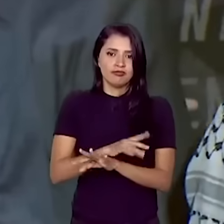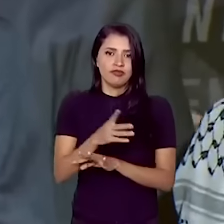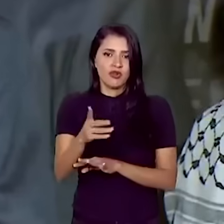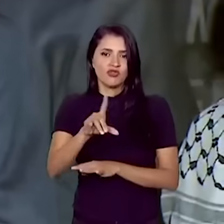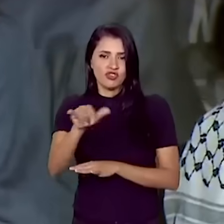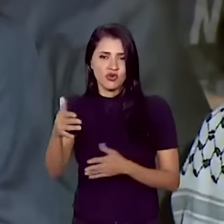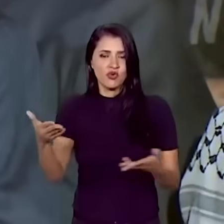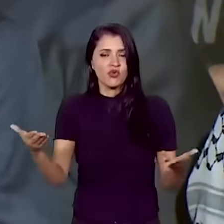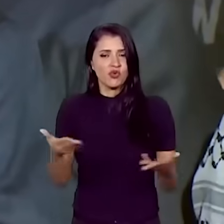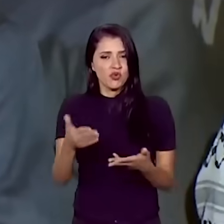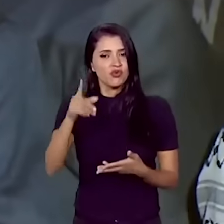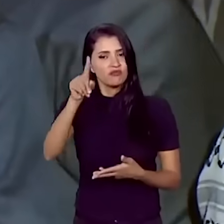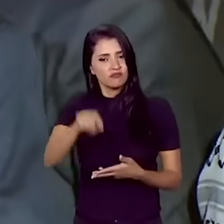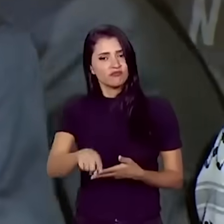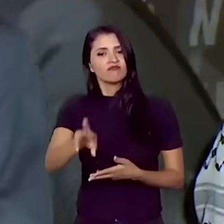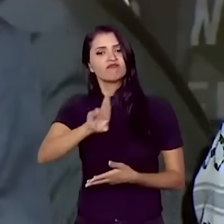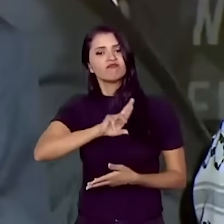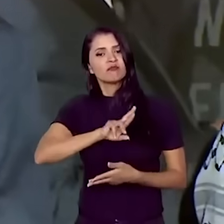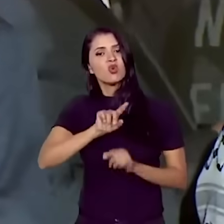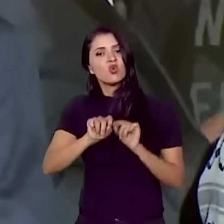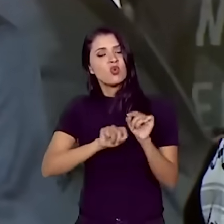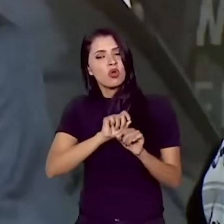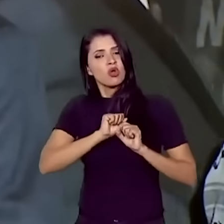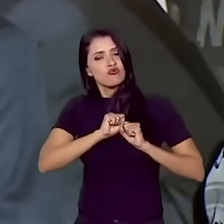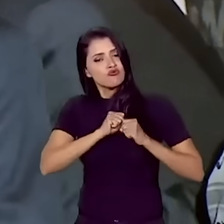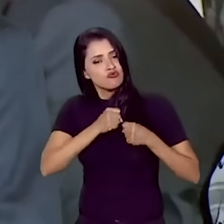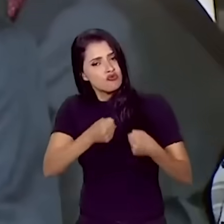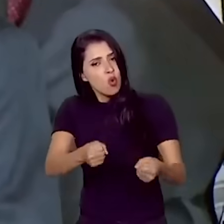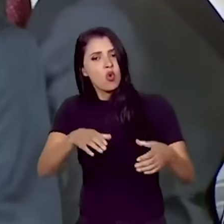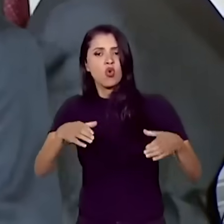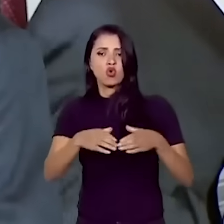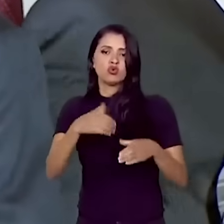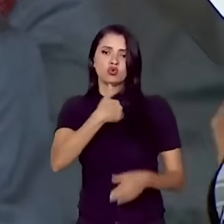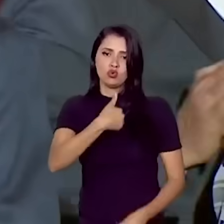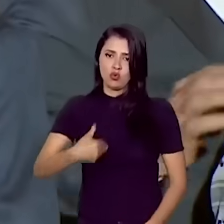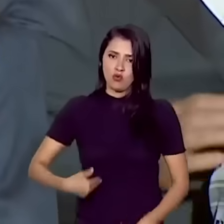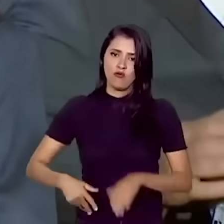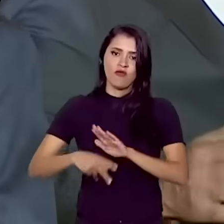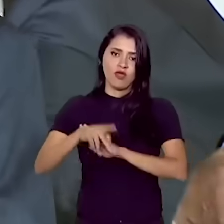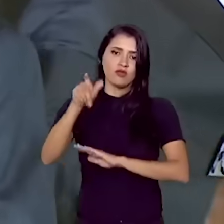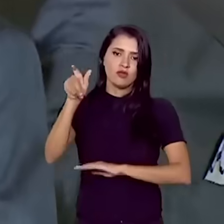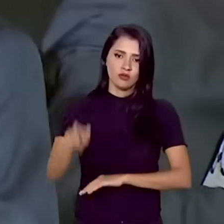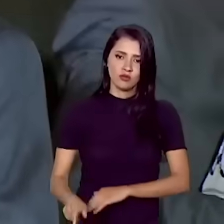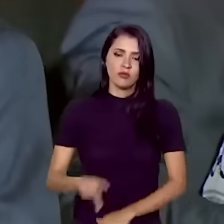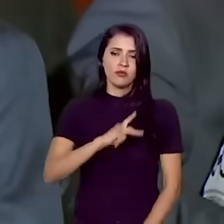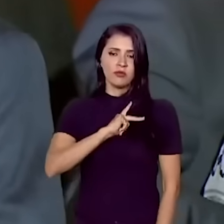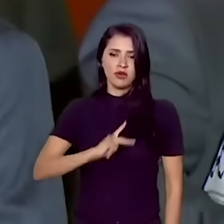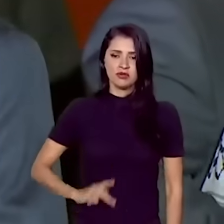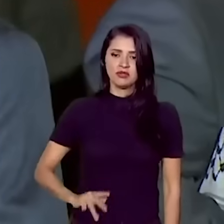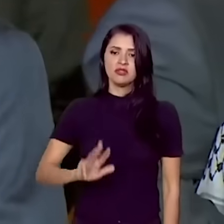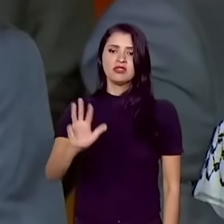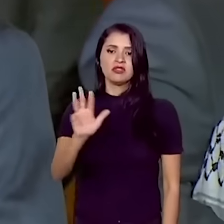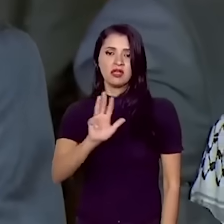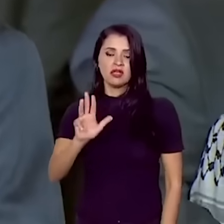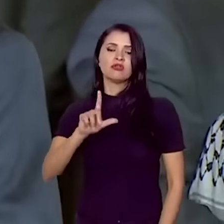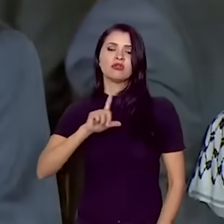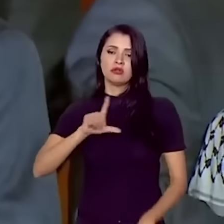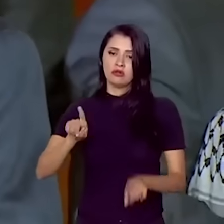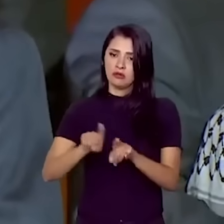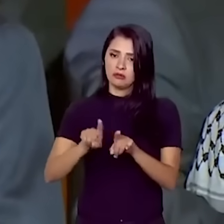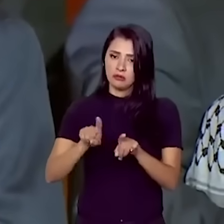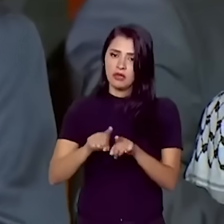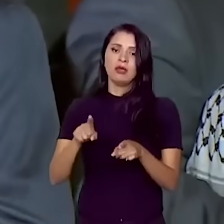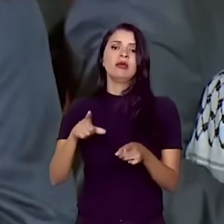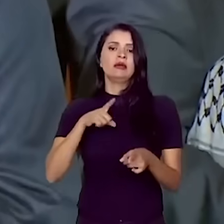no dia de hoje, é resultado de um esforço conjunto do governo do presidente Lula, que envolveu